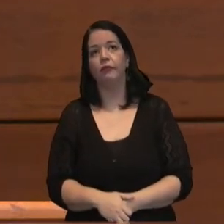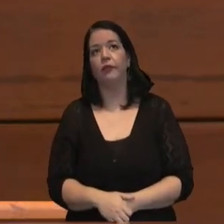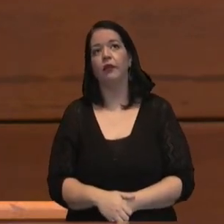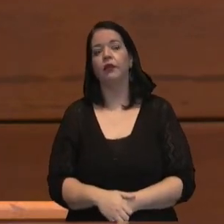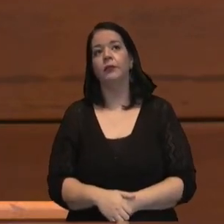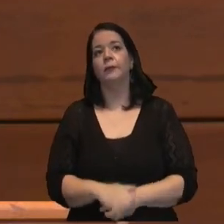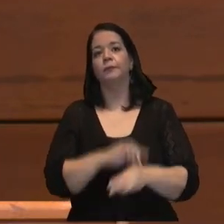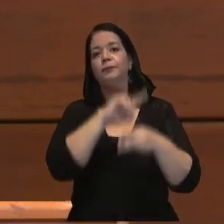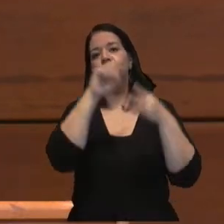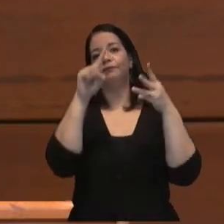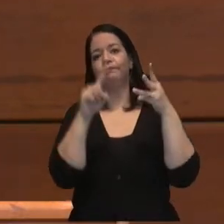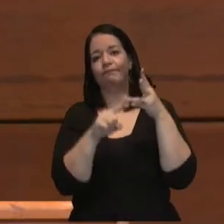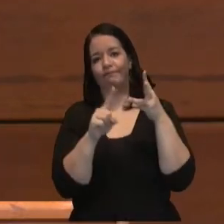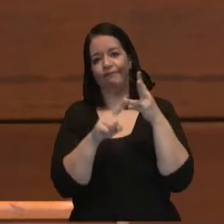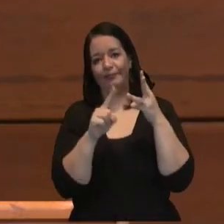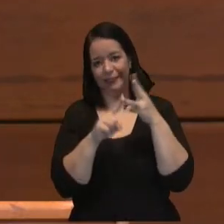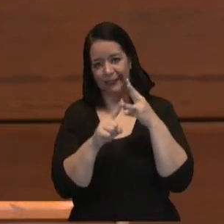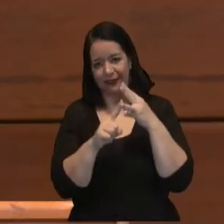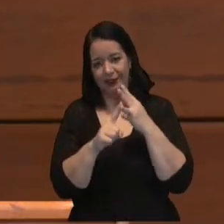homens e pessoas do bem